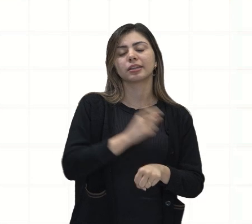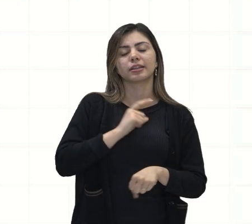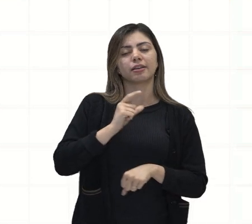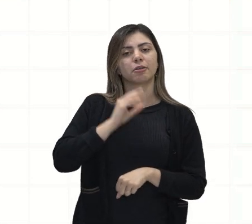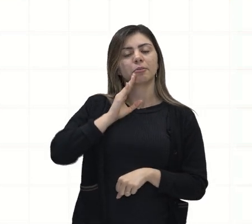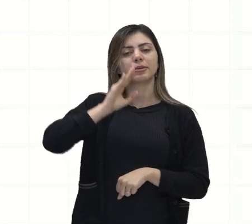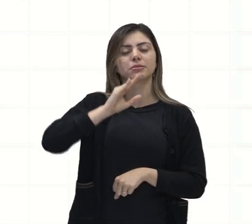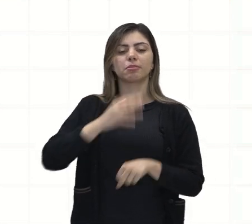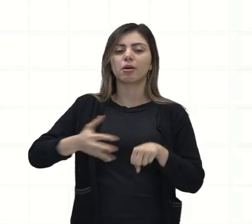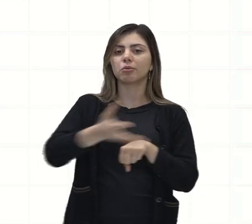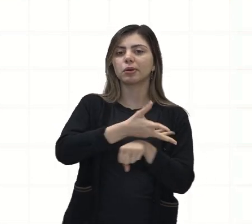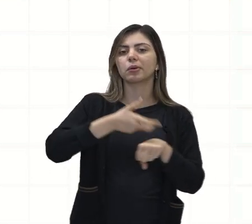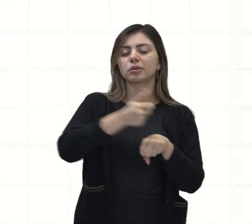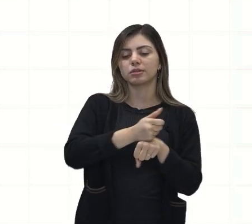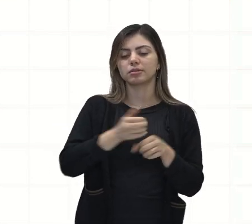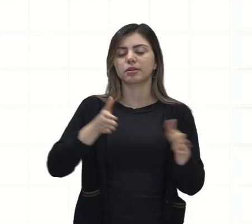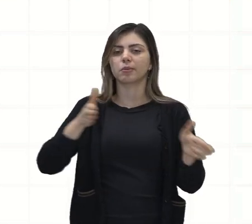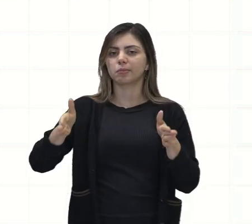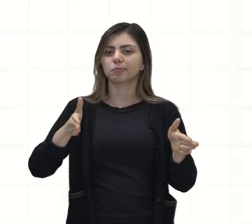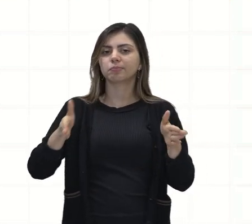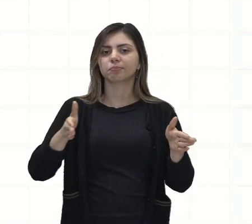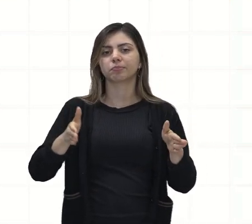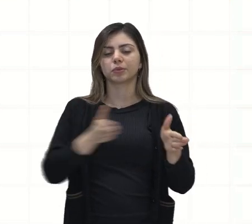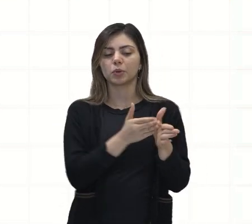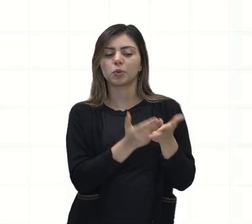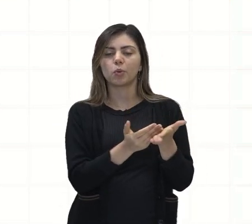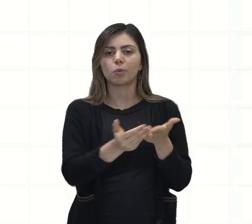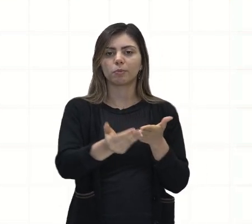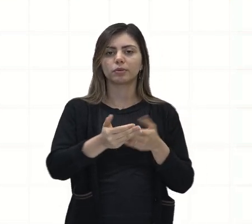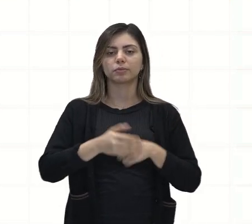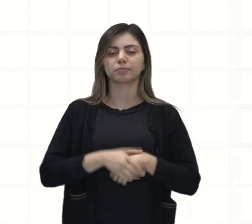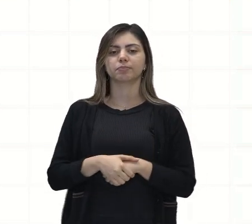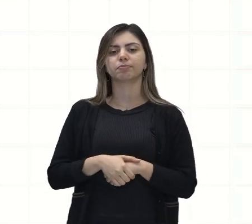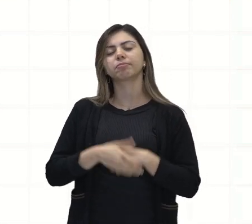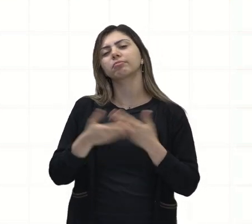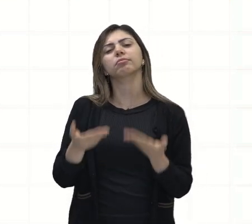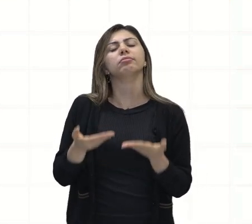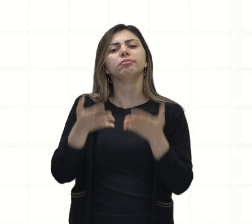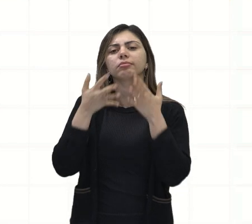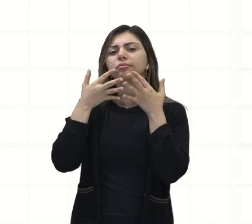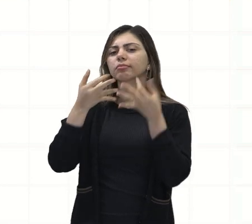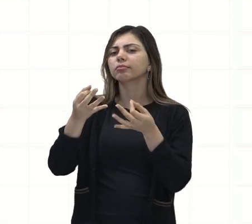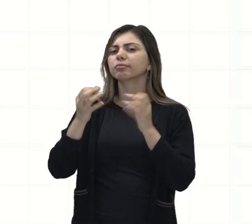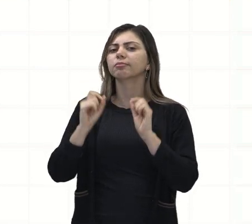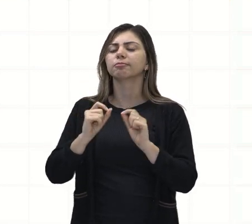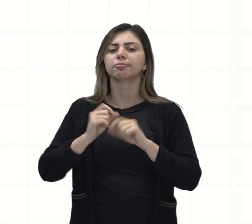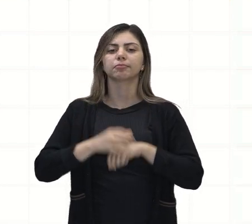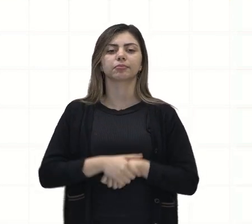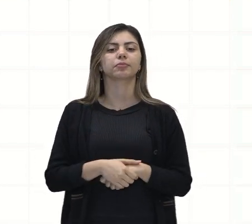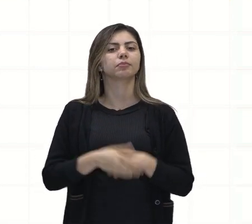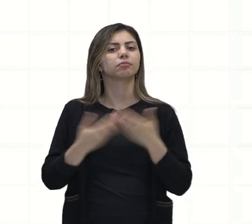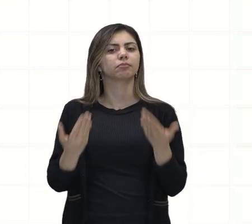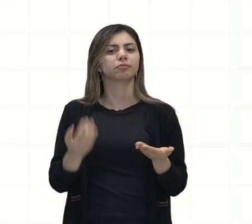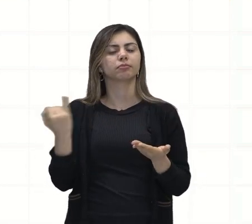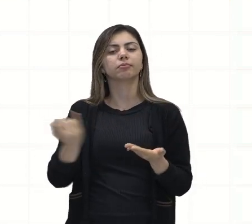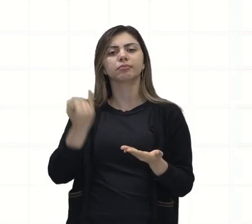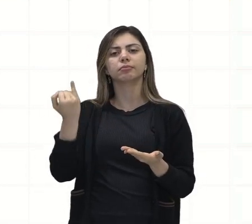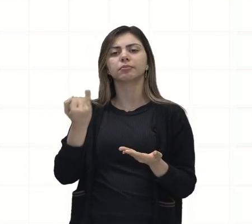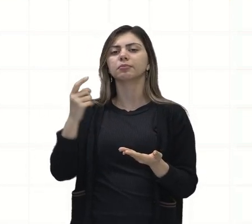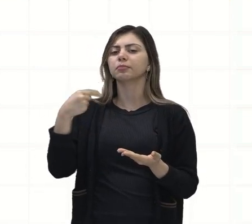significativo nos primeiros anos da colonização. Olha lá, é